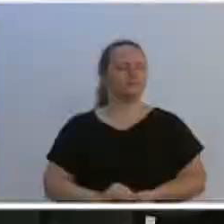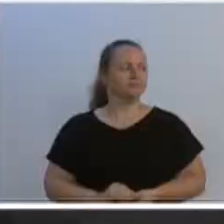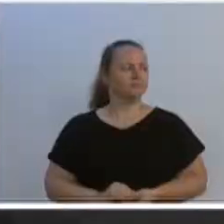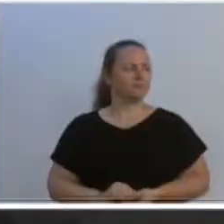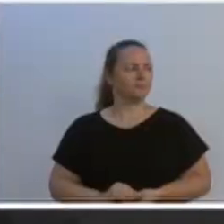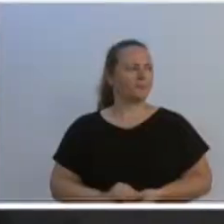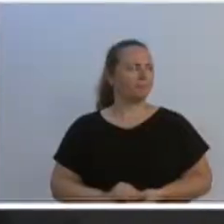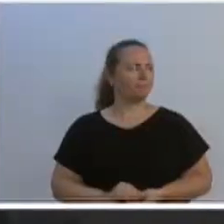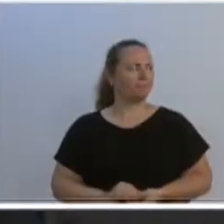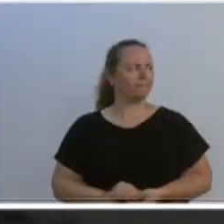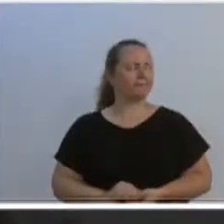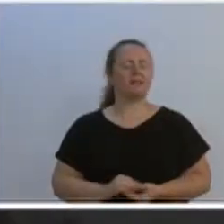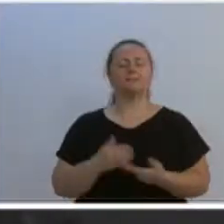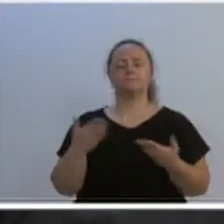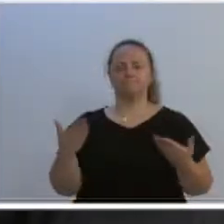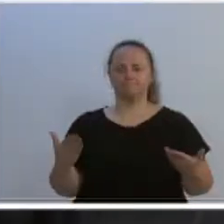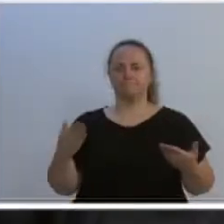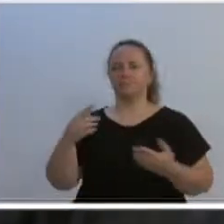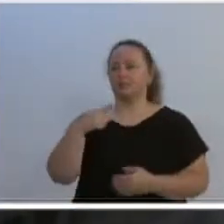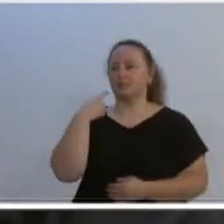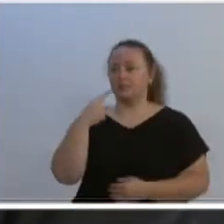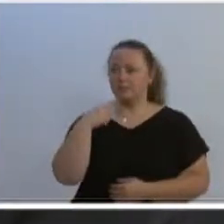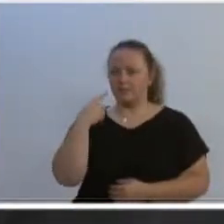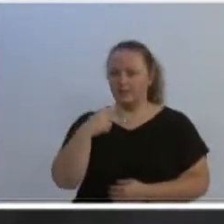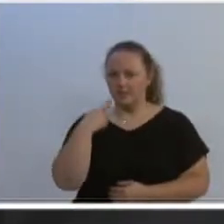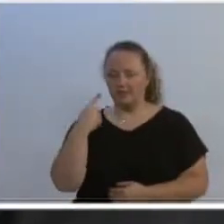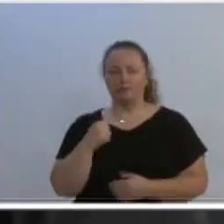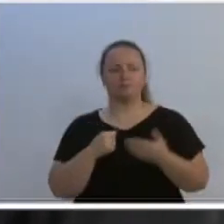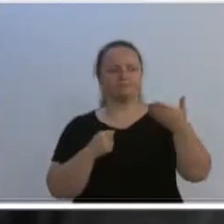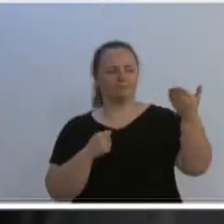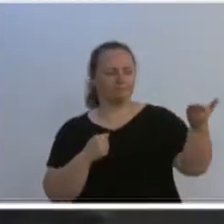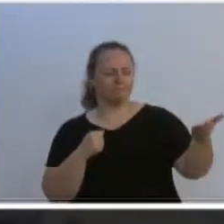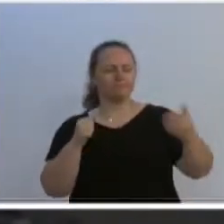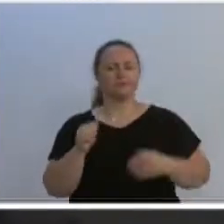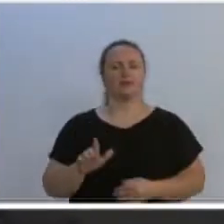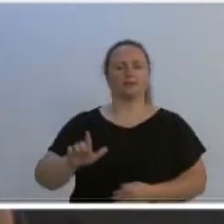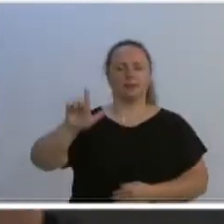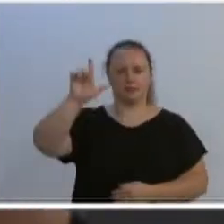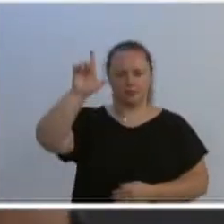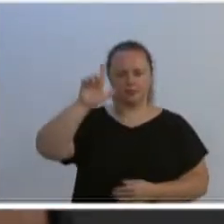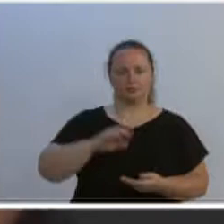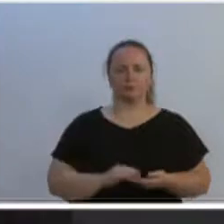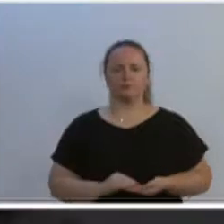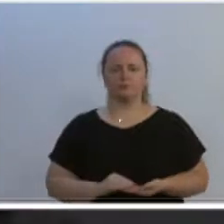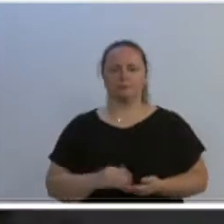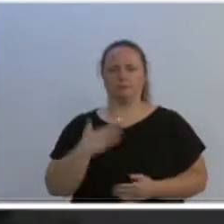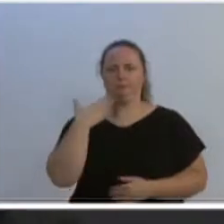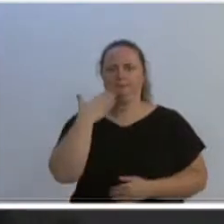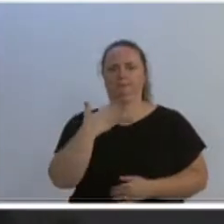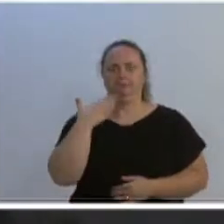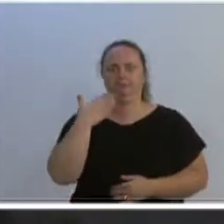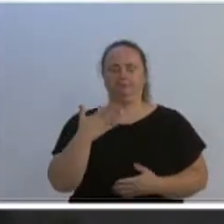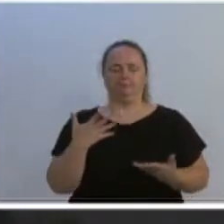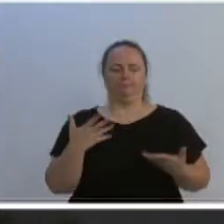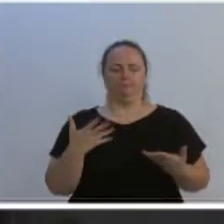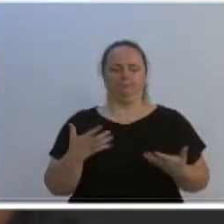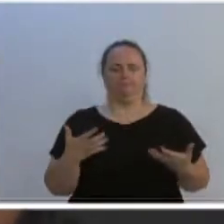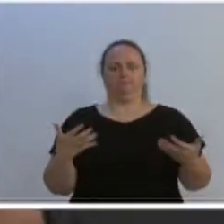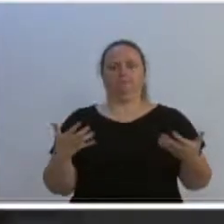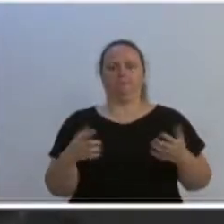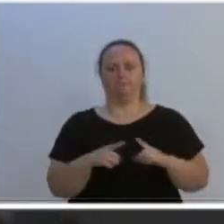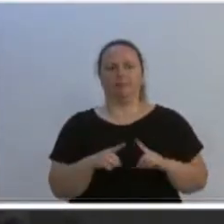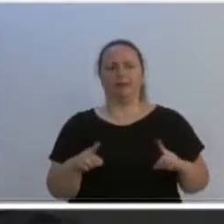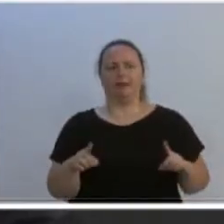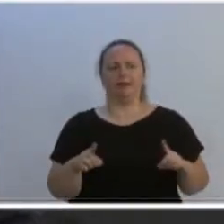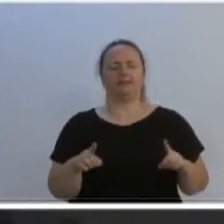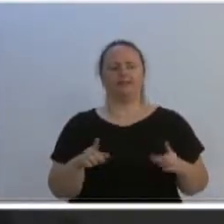Vereador Marcelo Lanzarin, vereador Lenilson, discurso inflamado de vossas excelências, mas eu sou obrigado